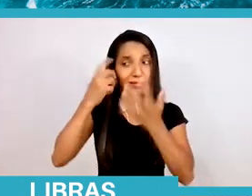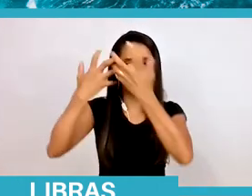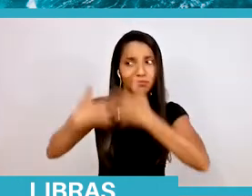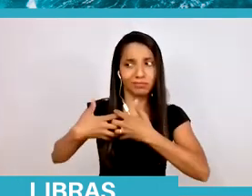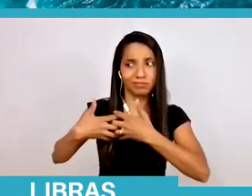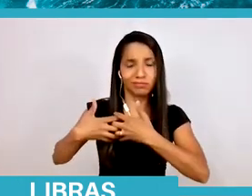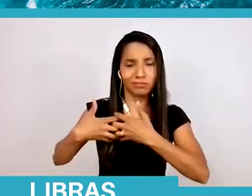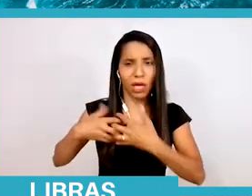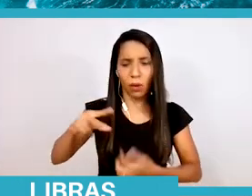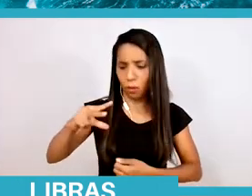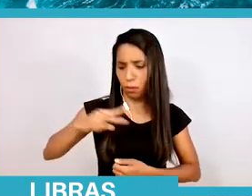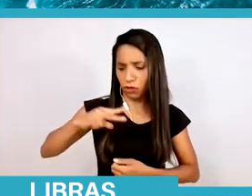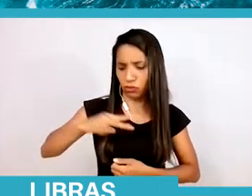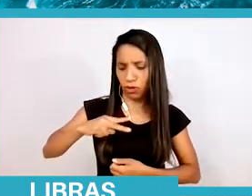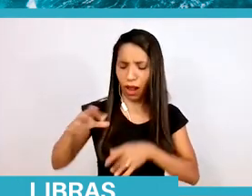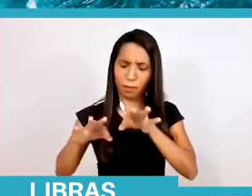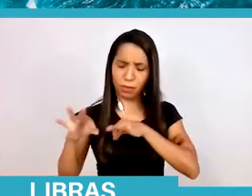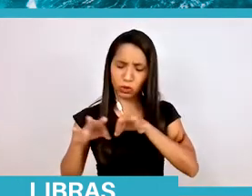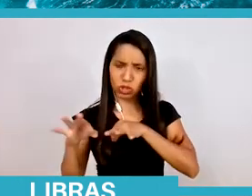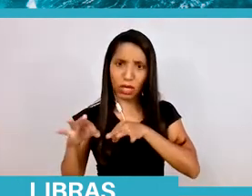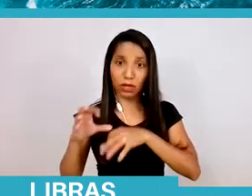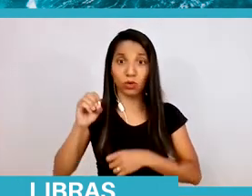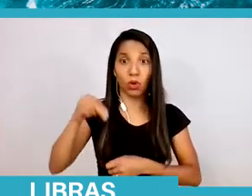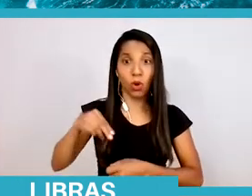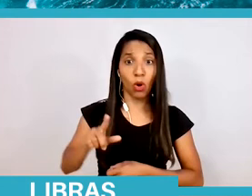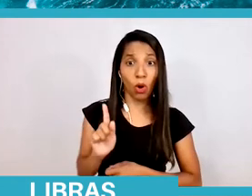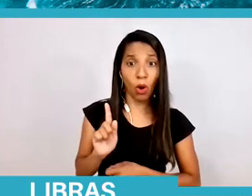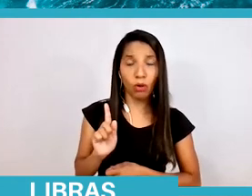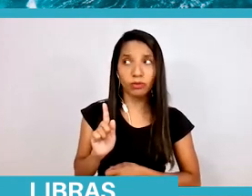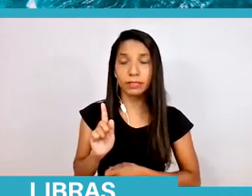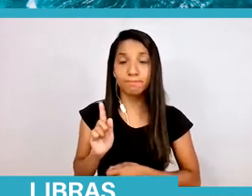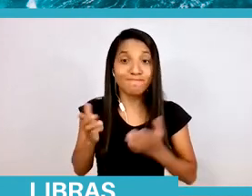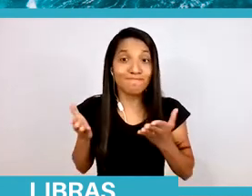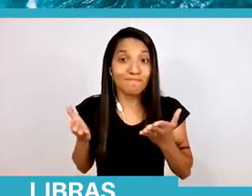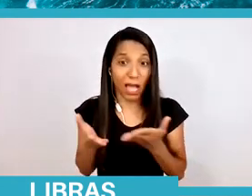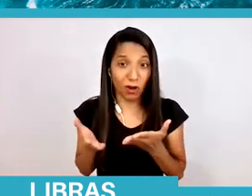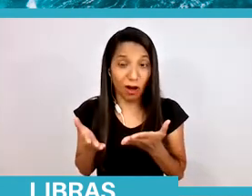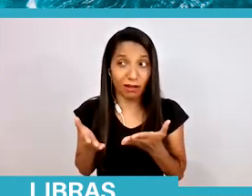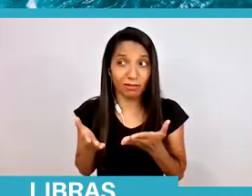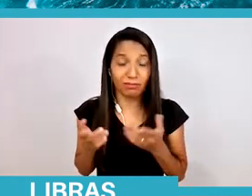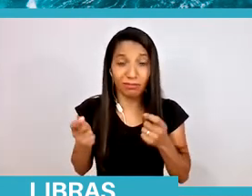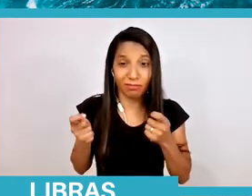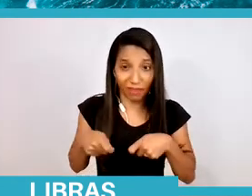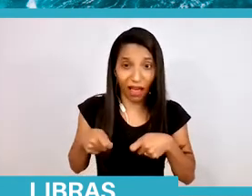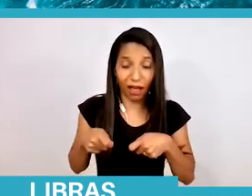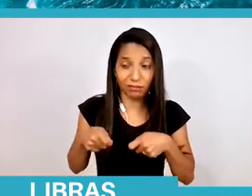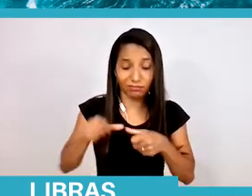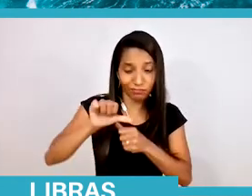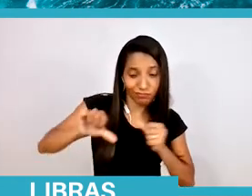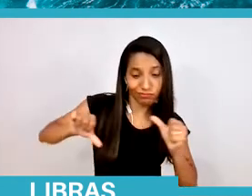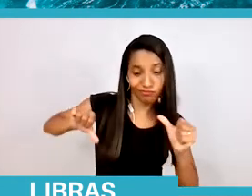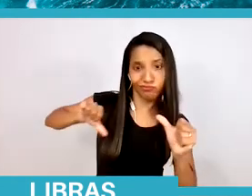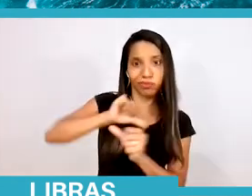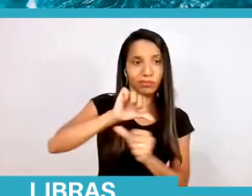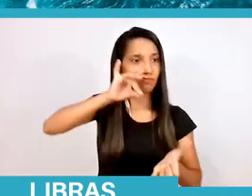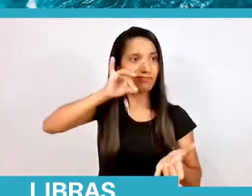projeto pessoal do papel, uma ONG, às vezes um projeto que a gente tem aqui